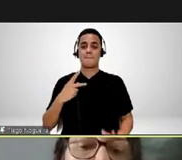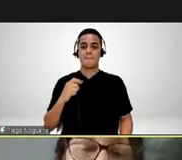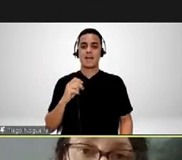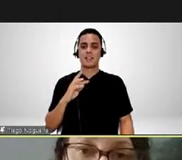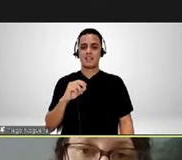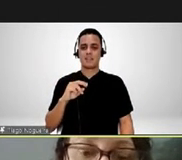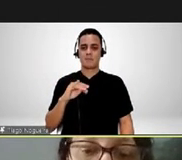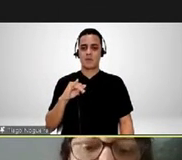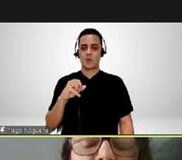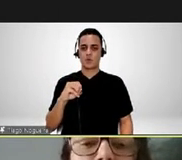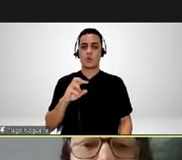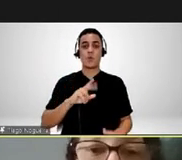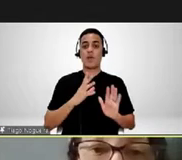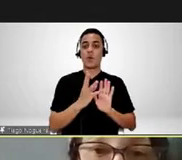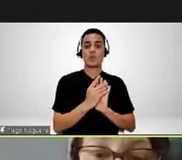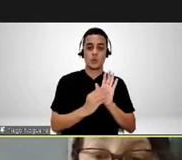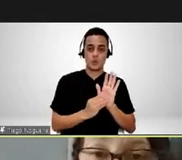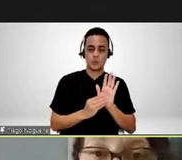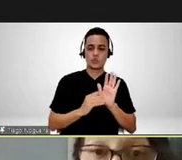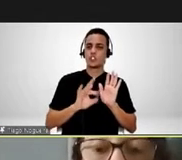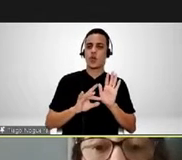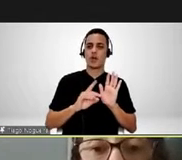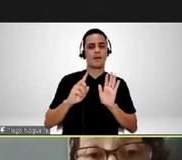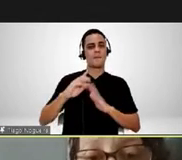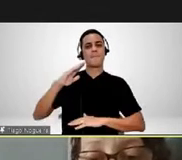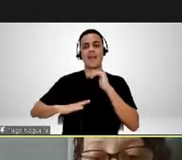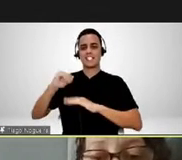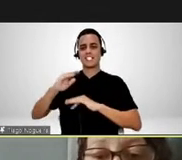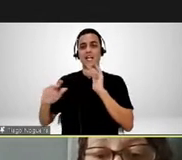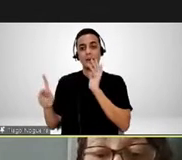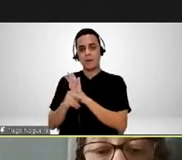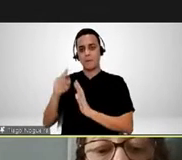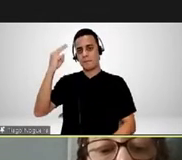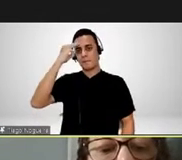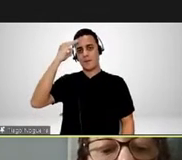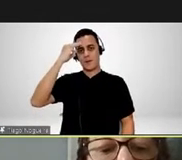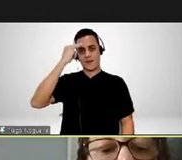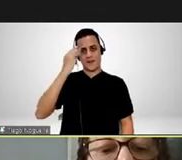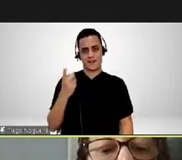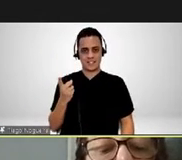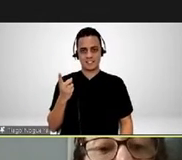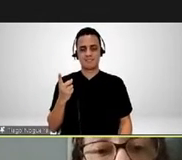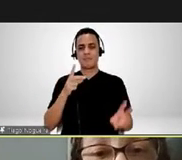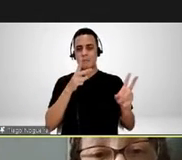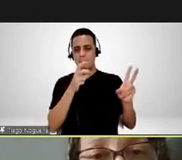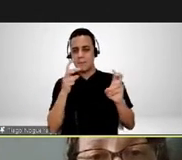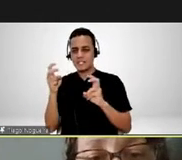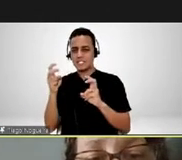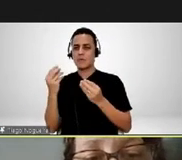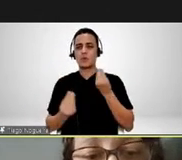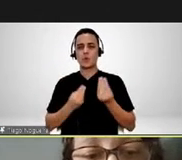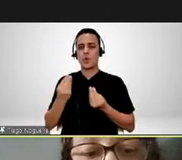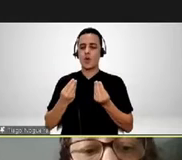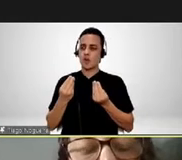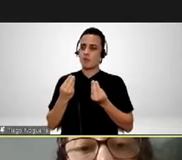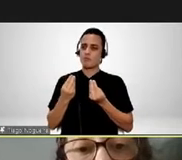um conteúdo que uma prática de memória, Então, obedecendo a um projeto de afirmação de si